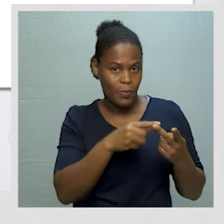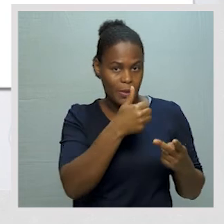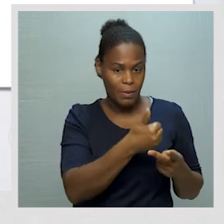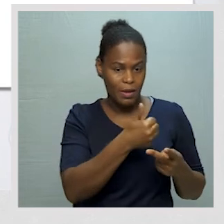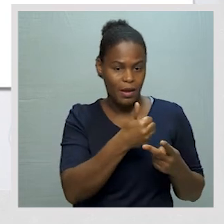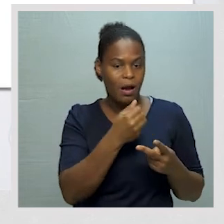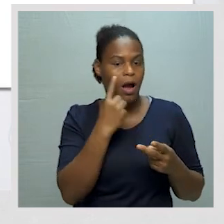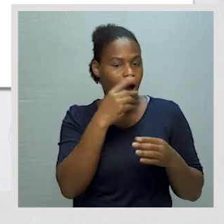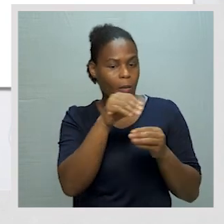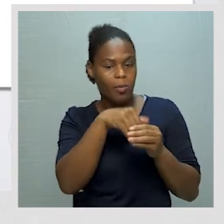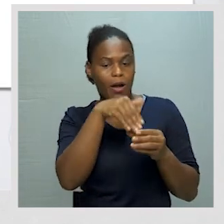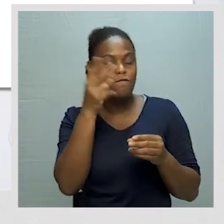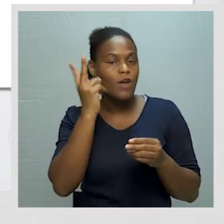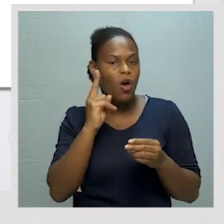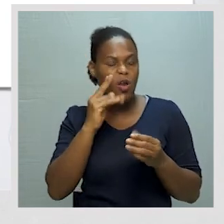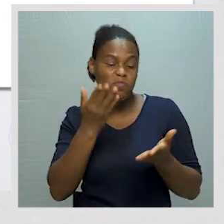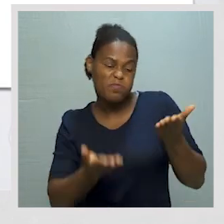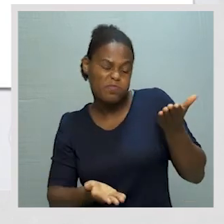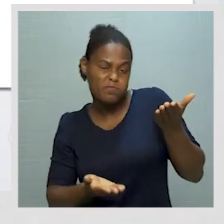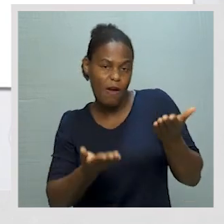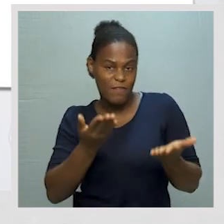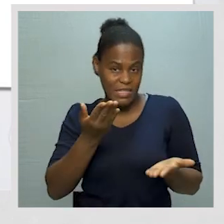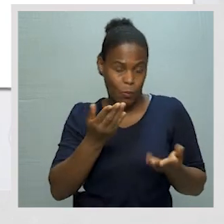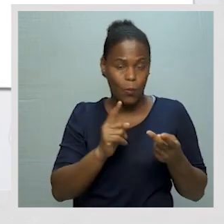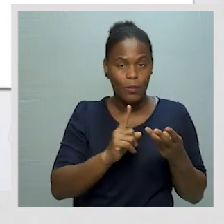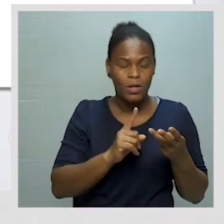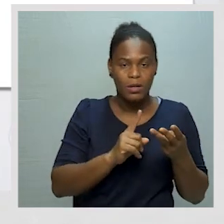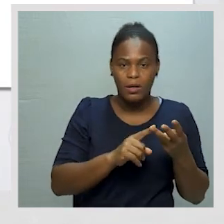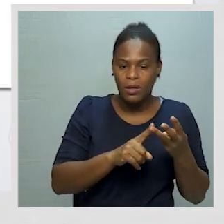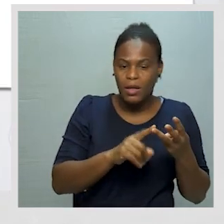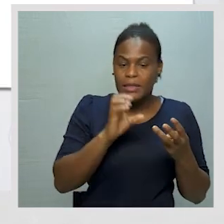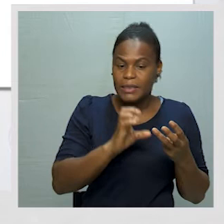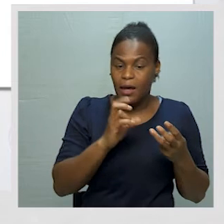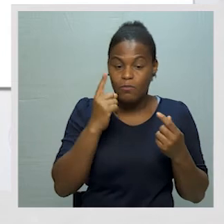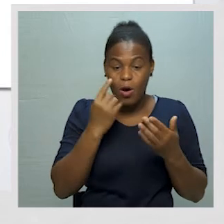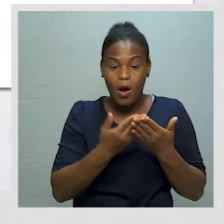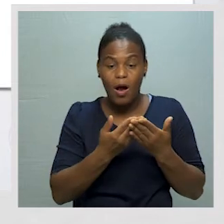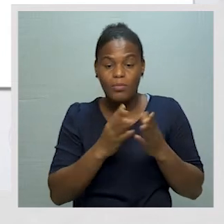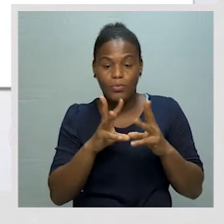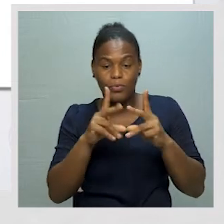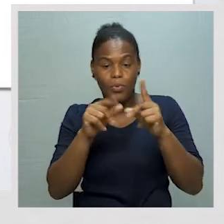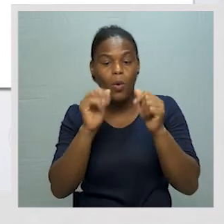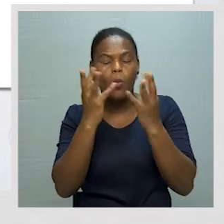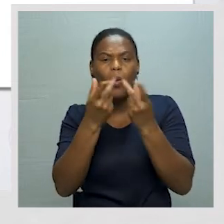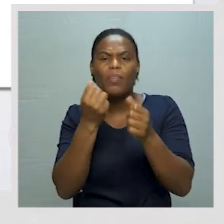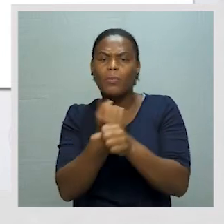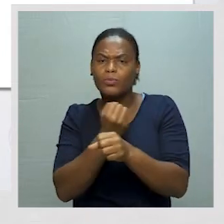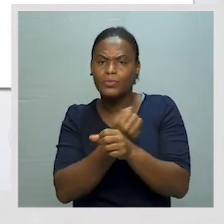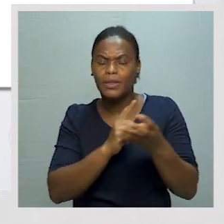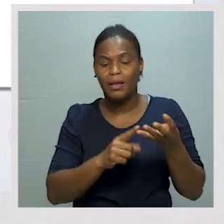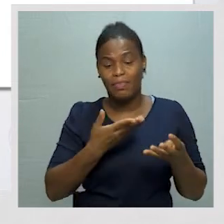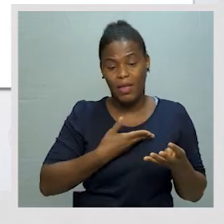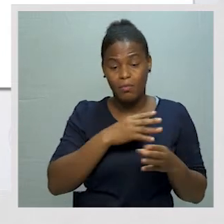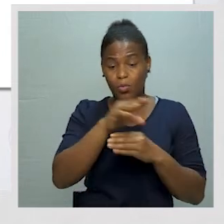B incorpora o valor da inflação. C revela a evolução das quantidades produzidas.